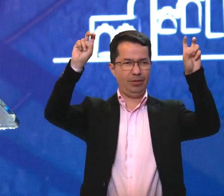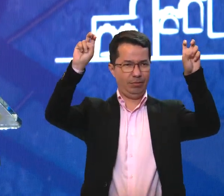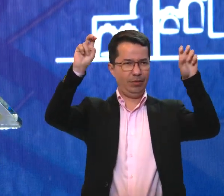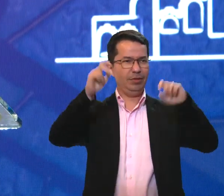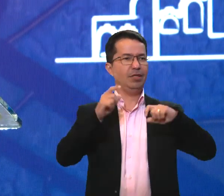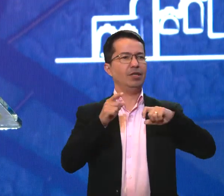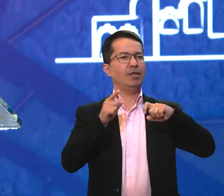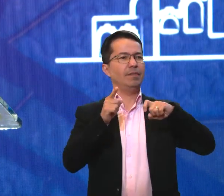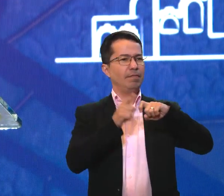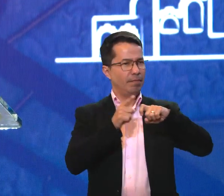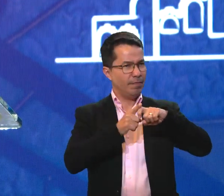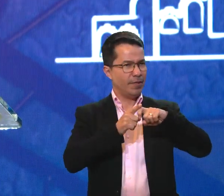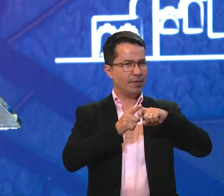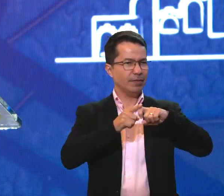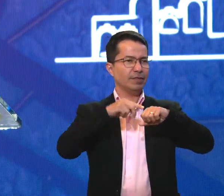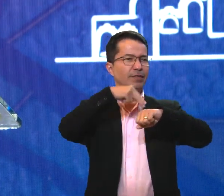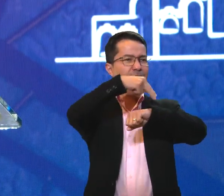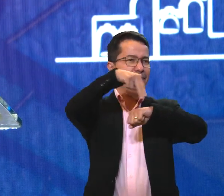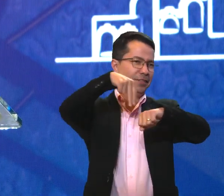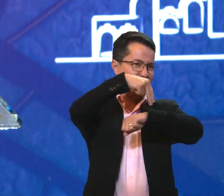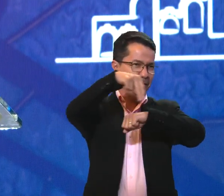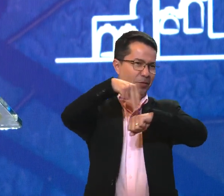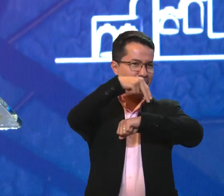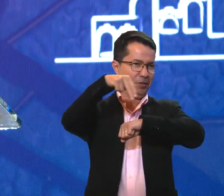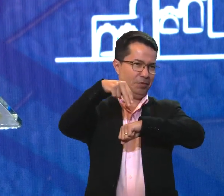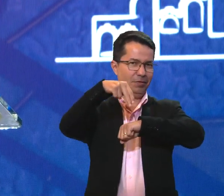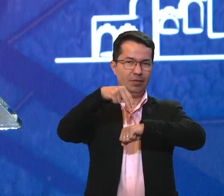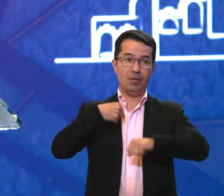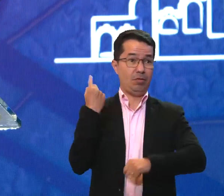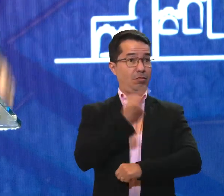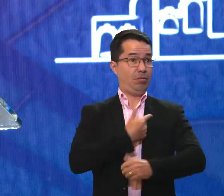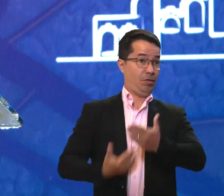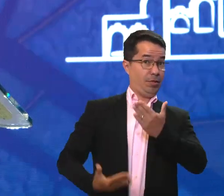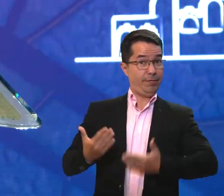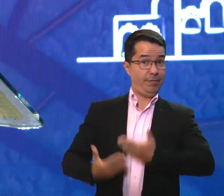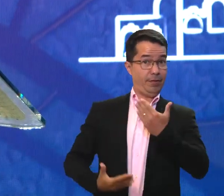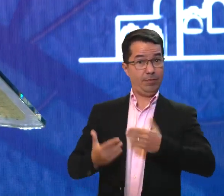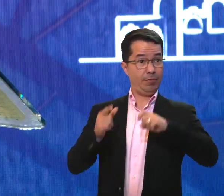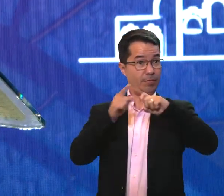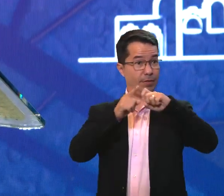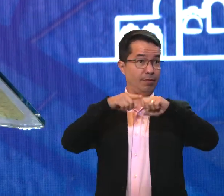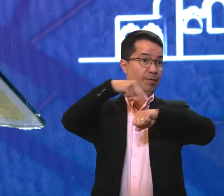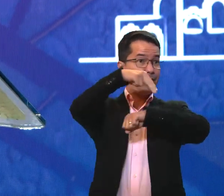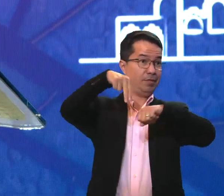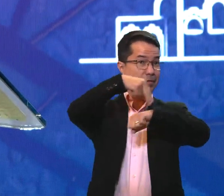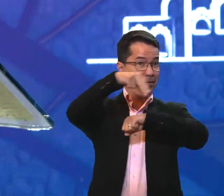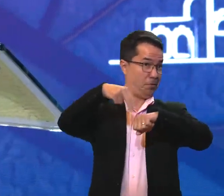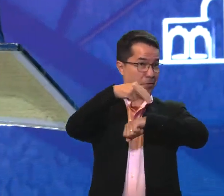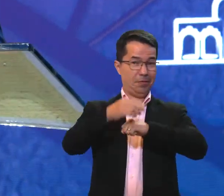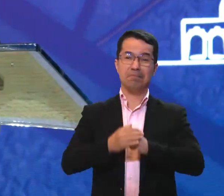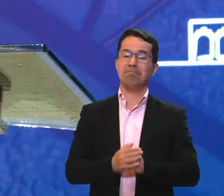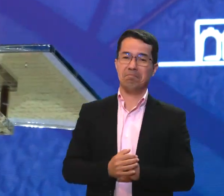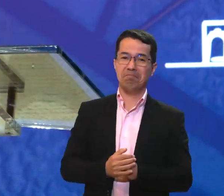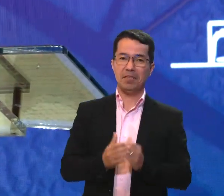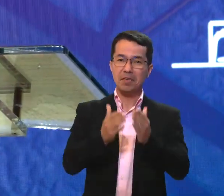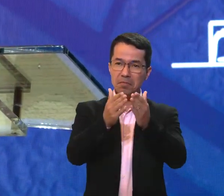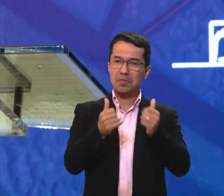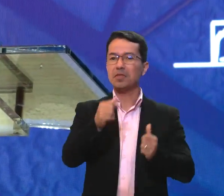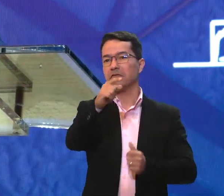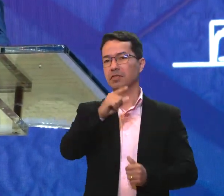servimos é o médico das nações, amém? Se você trouxe Bíblia, abra em 2 Crônicas